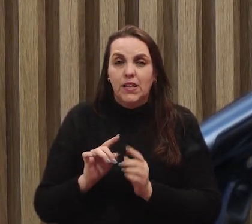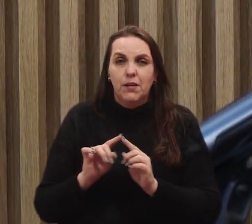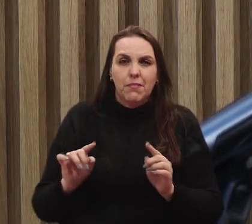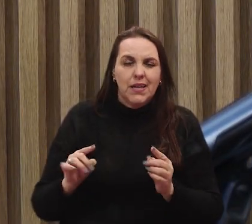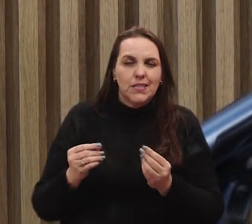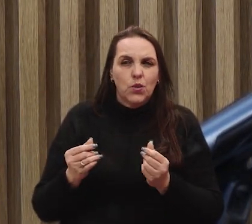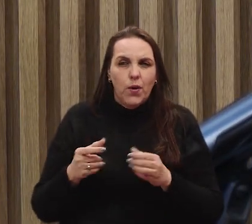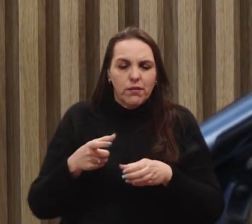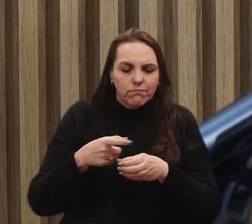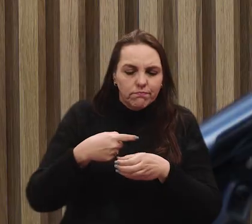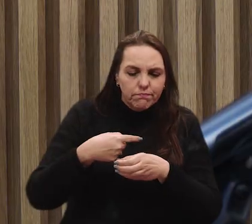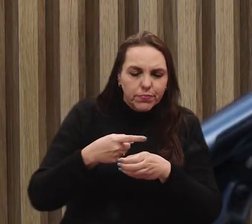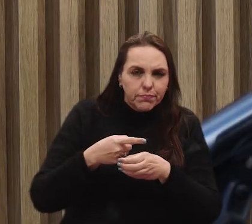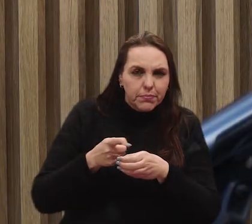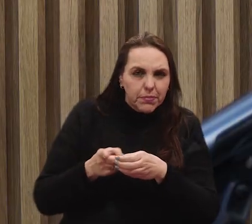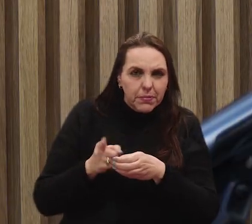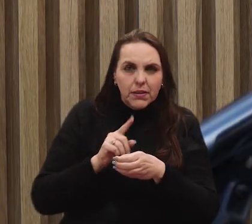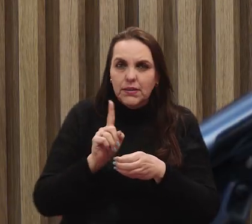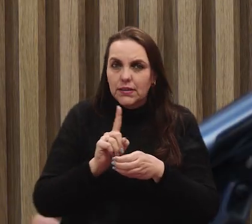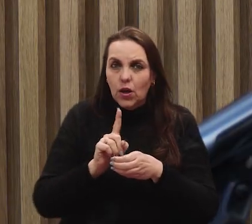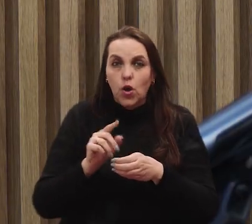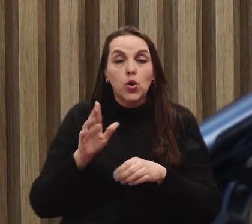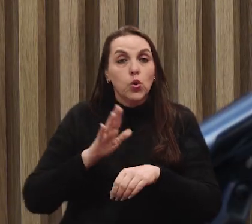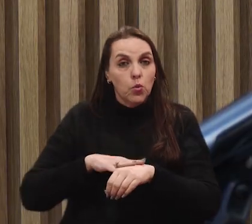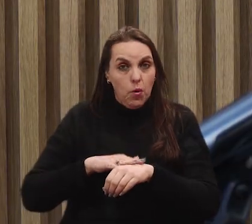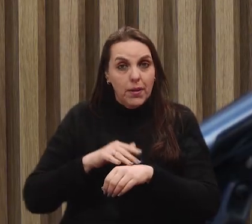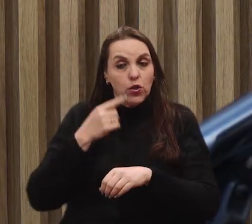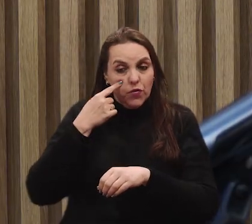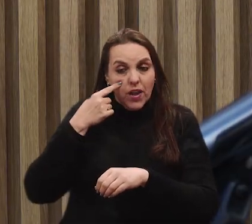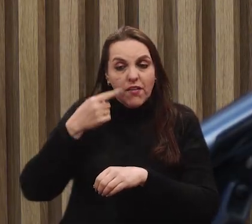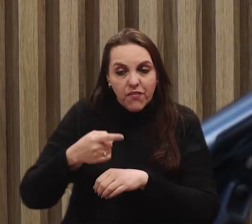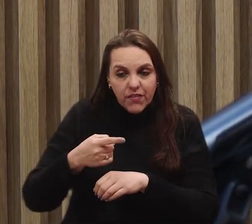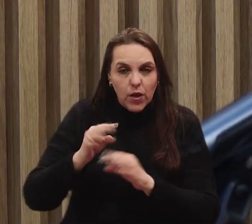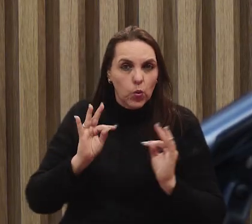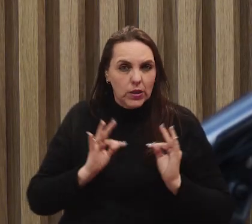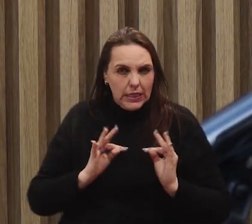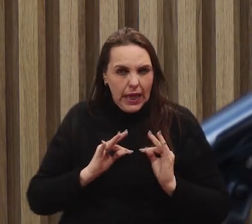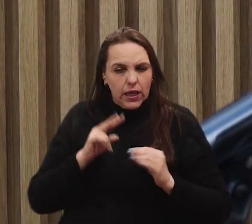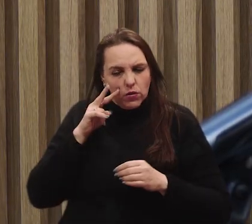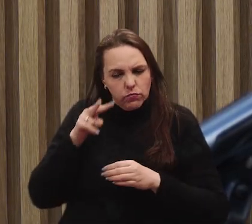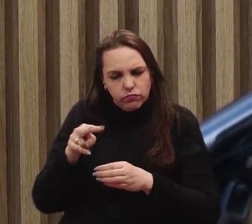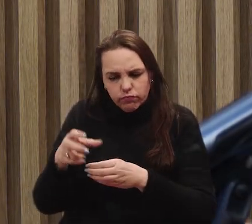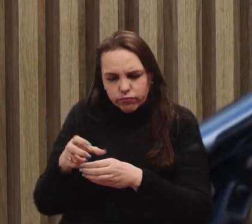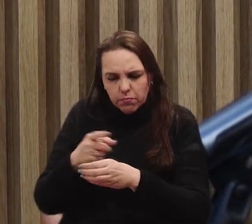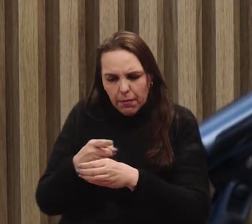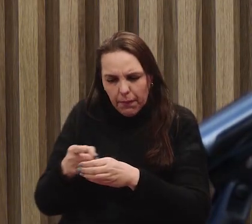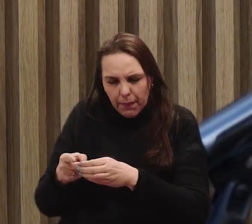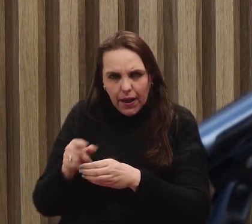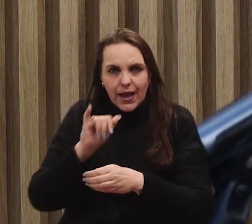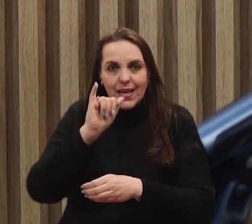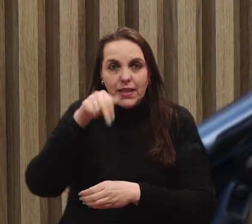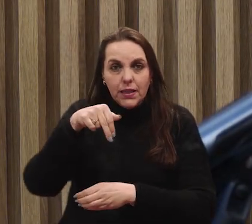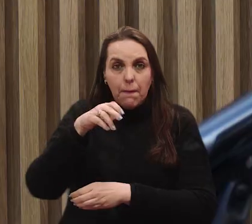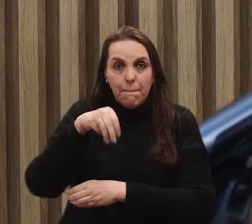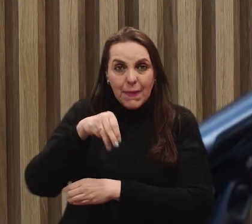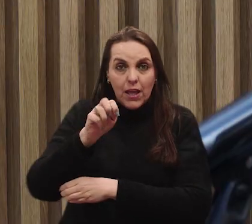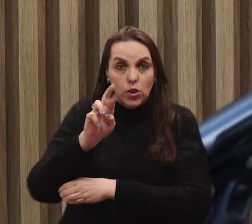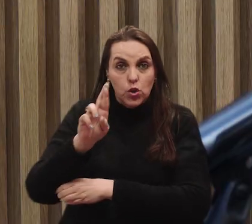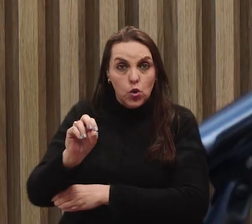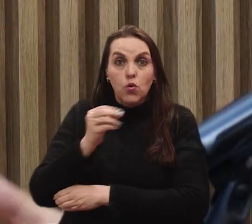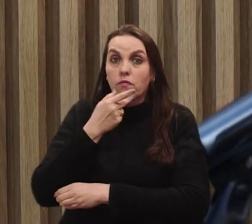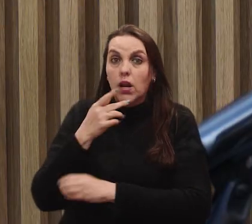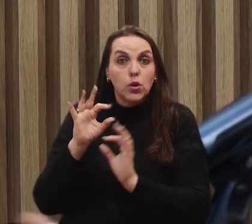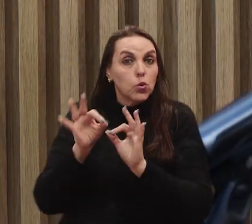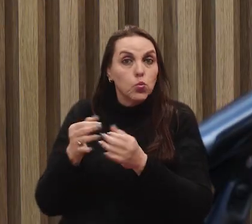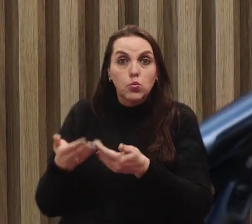não seria medição, quando se aufere os medidores, o Inmetro, enfim, o órgão que aufere, diz que está